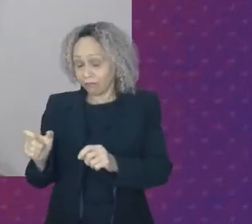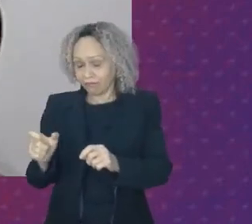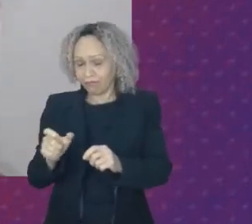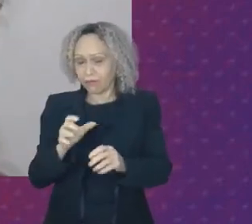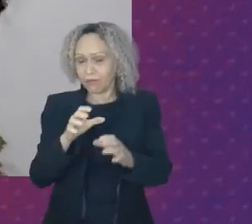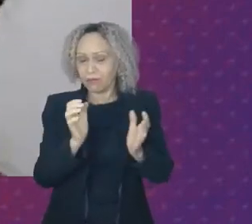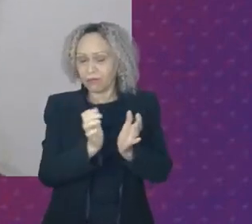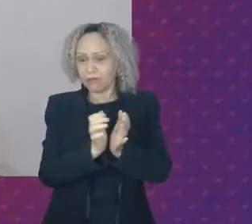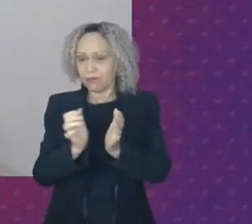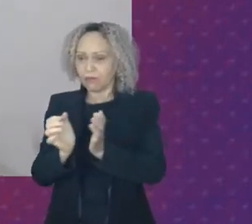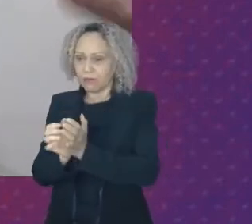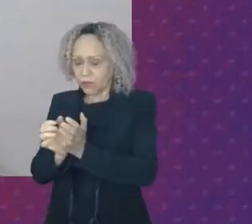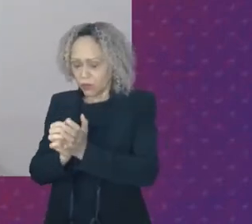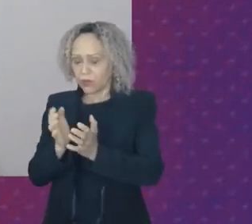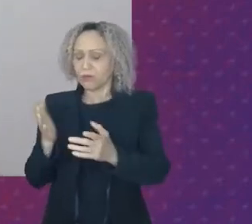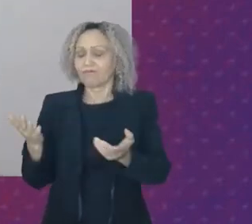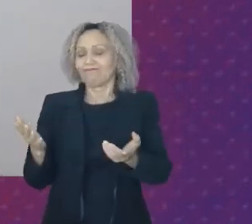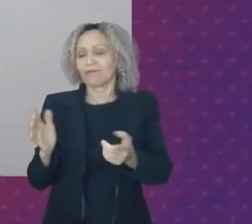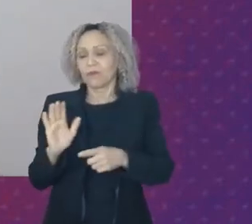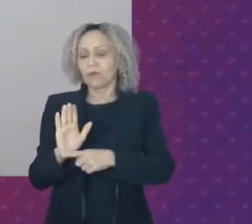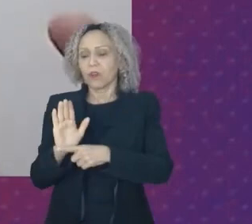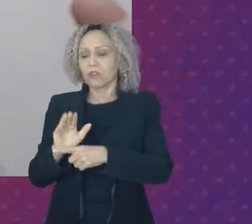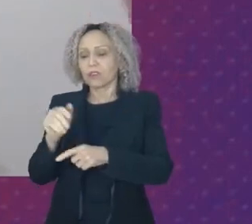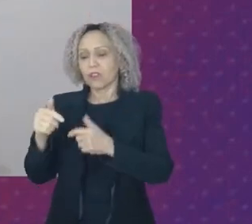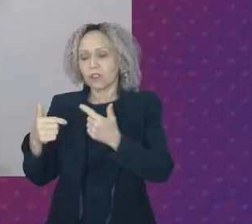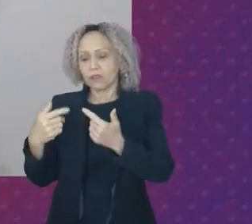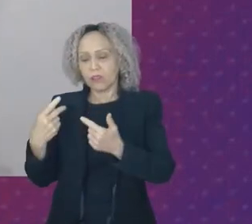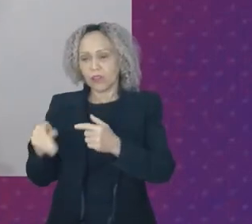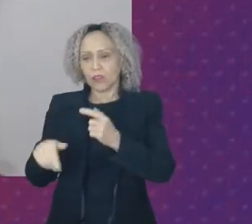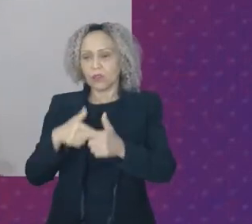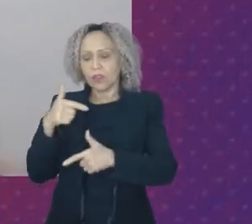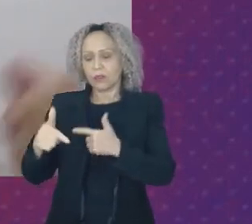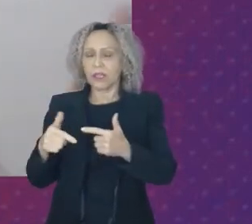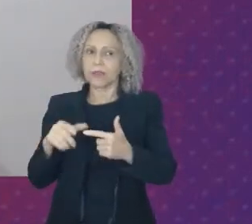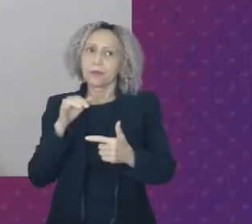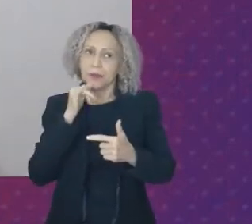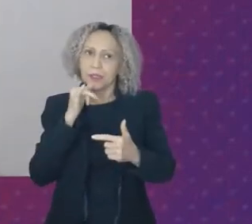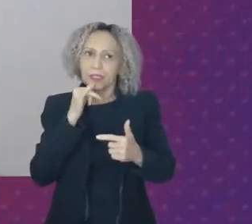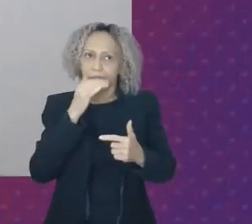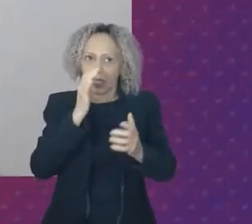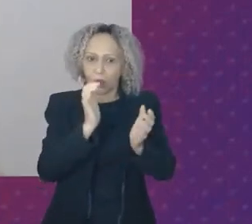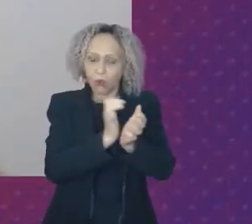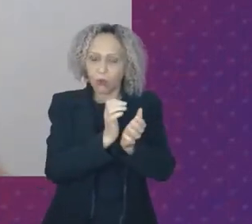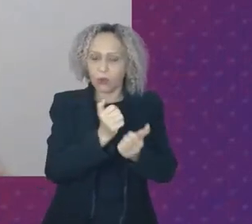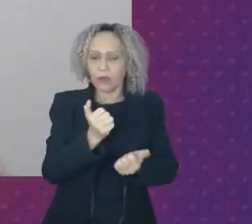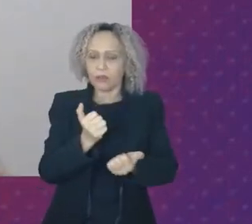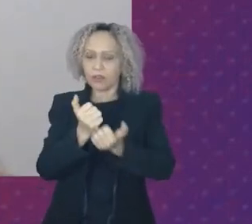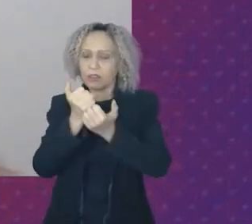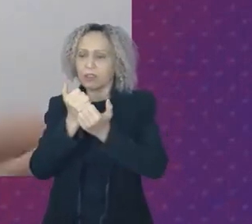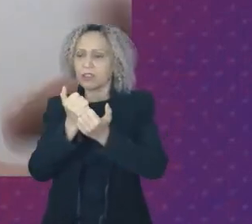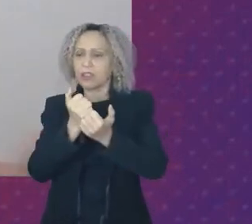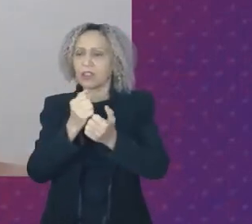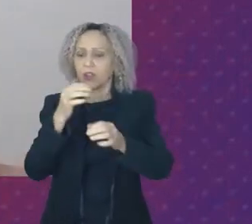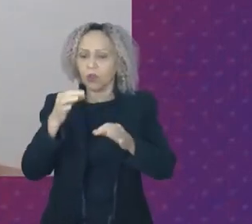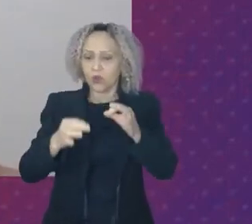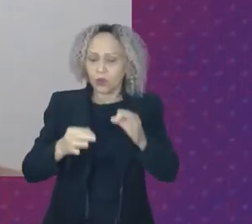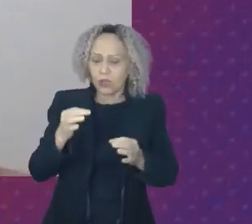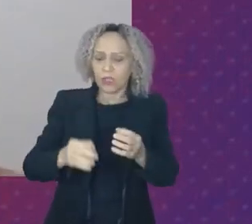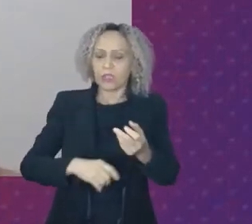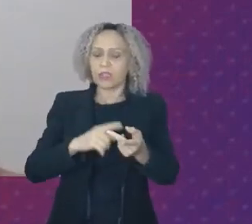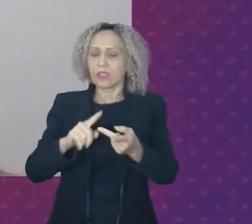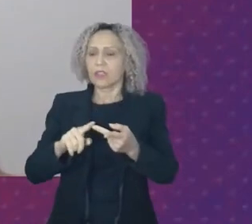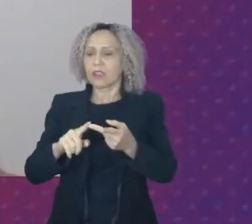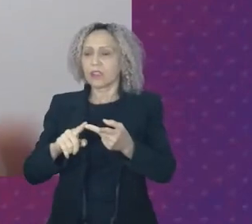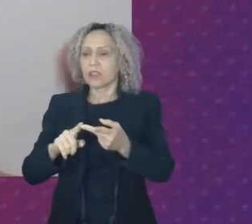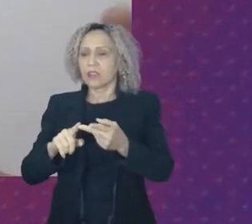gente tem uma assessoria jurídica, assessoria de imprensa, fotógrafo, o pessoal